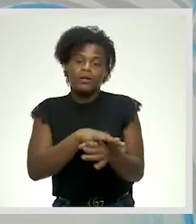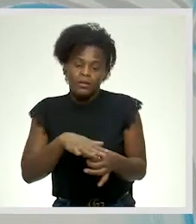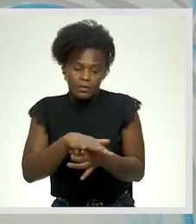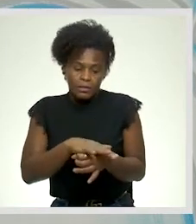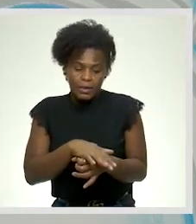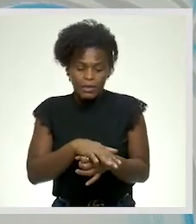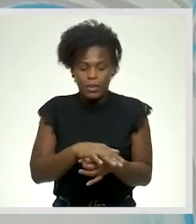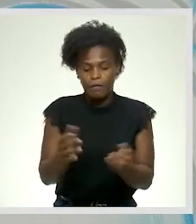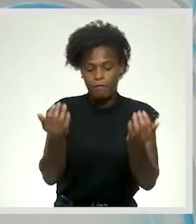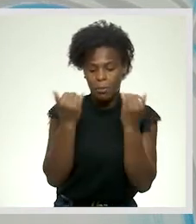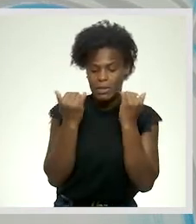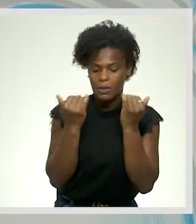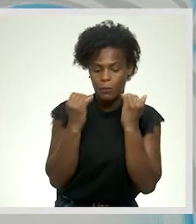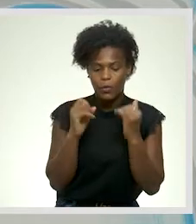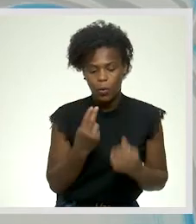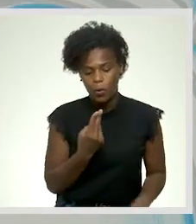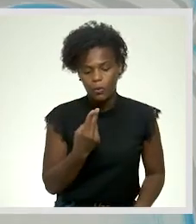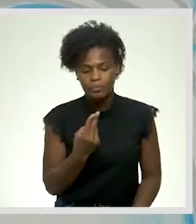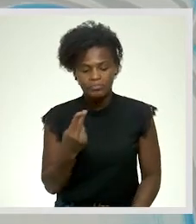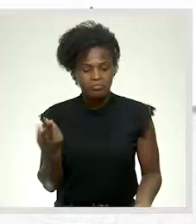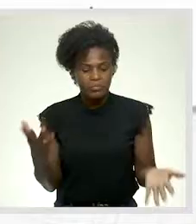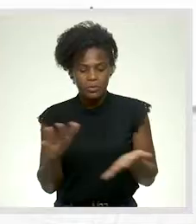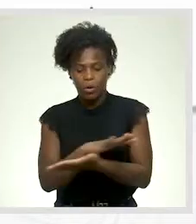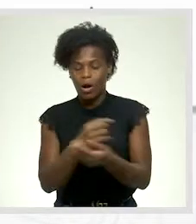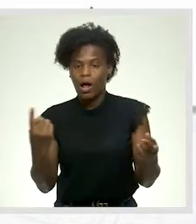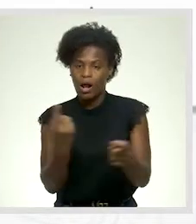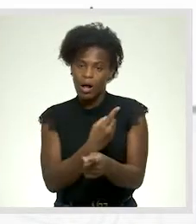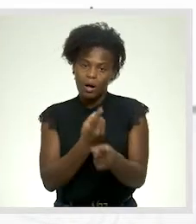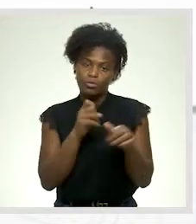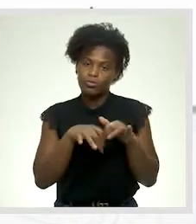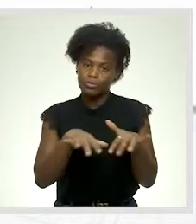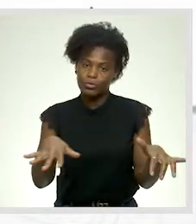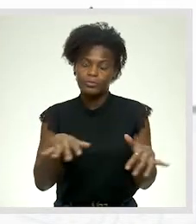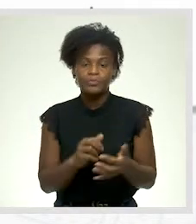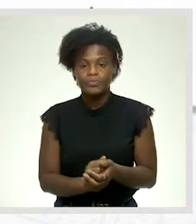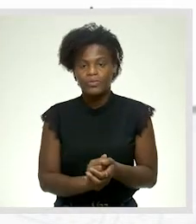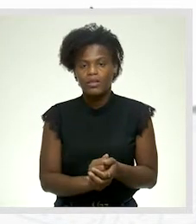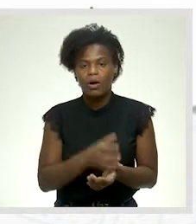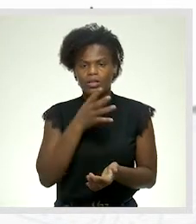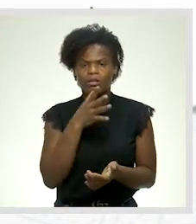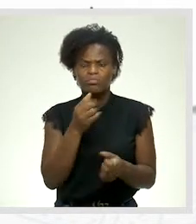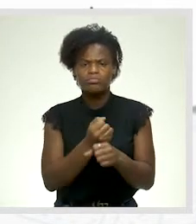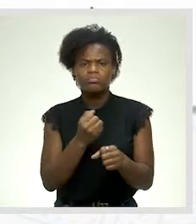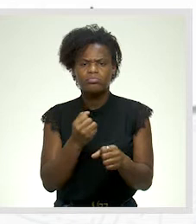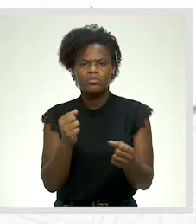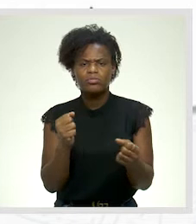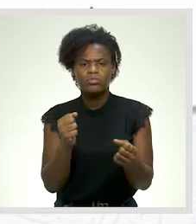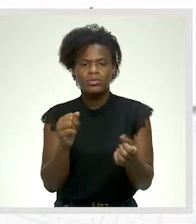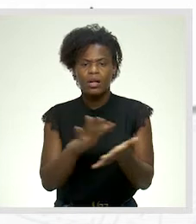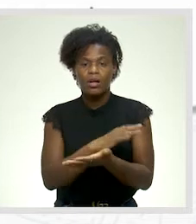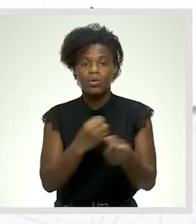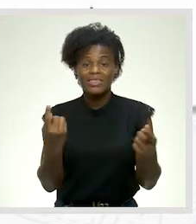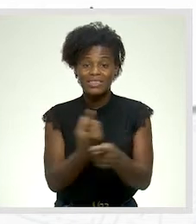de uma informação ou de uma notícia. Então, notícia é o quê? Notícia é uma narrativa